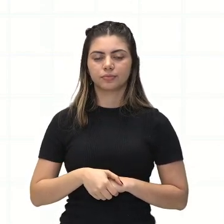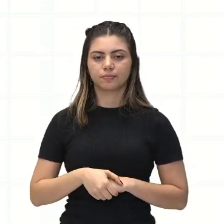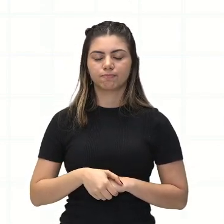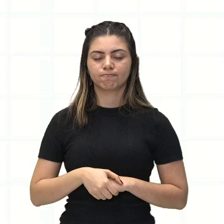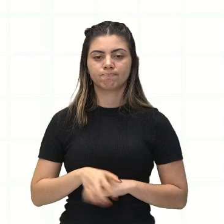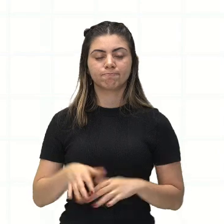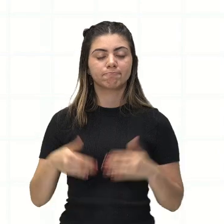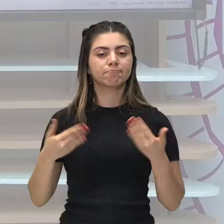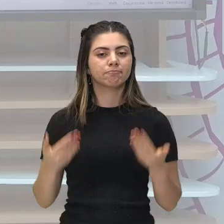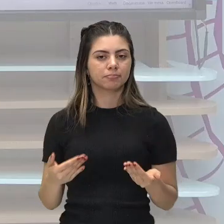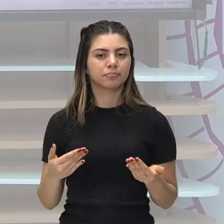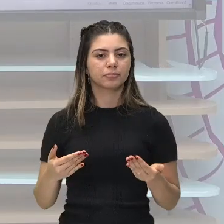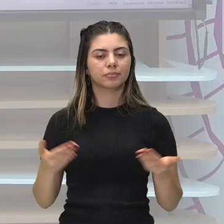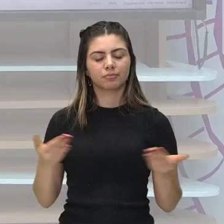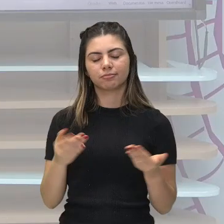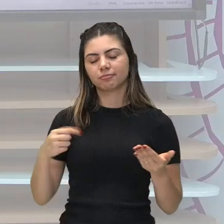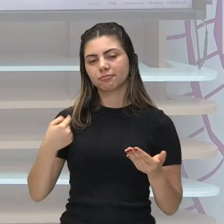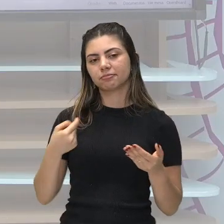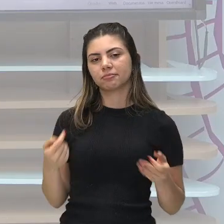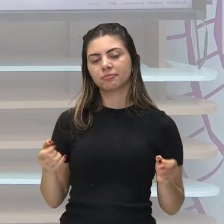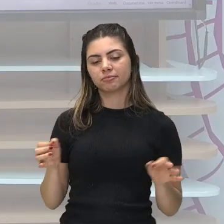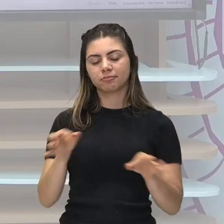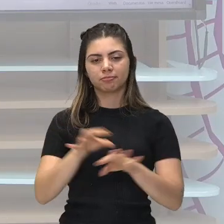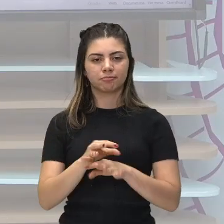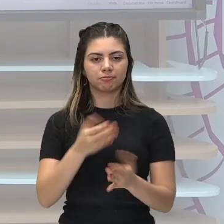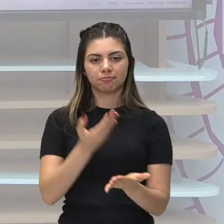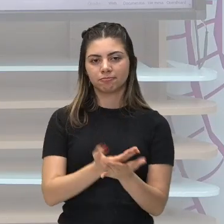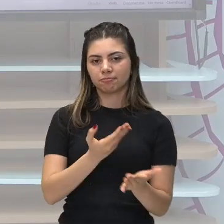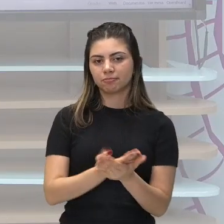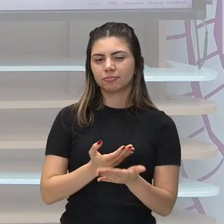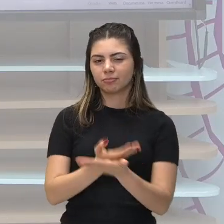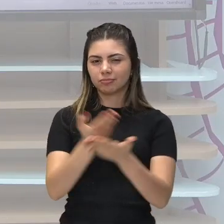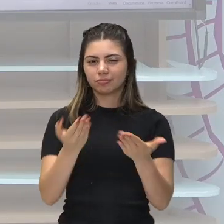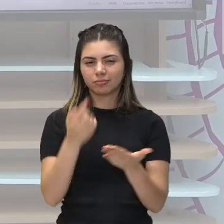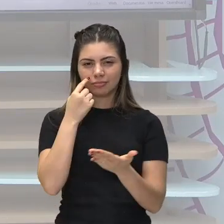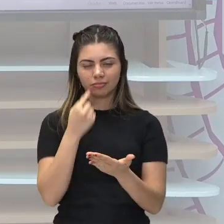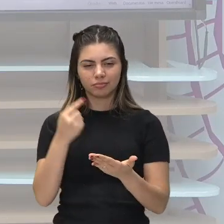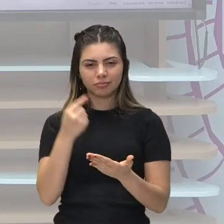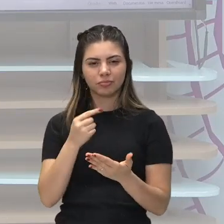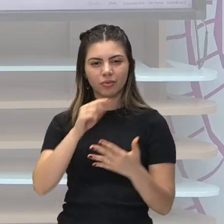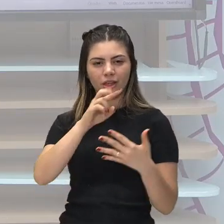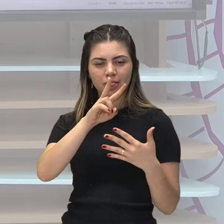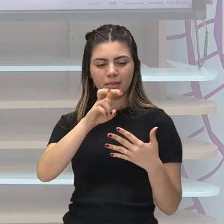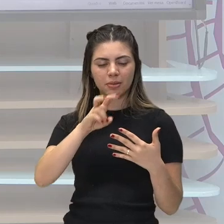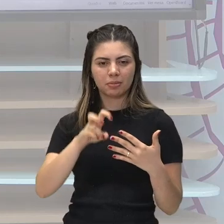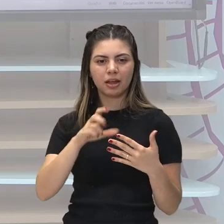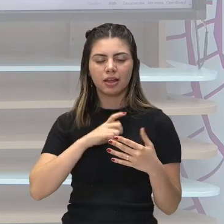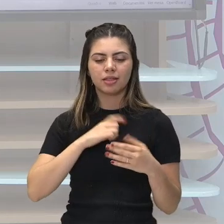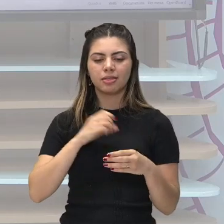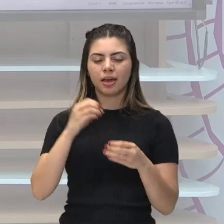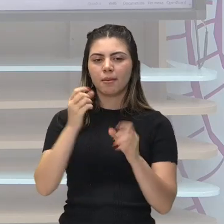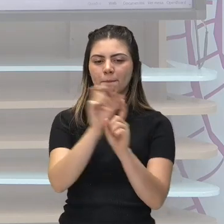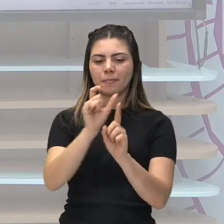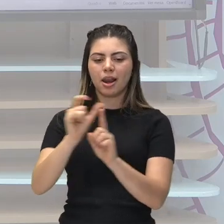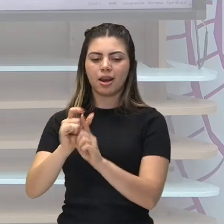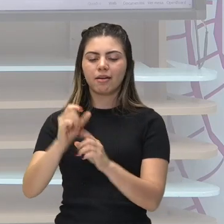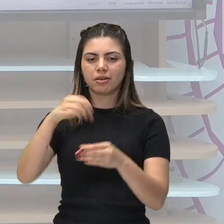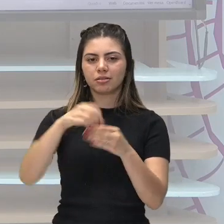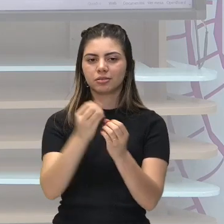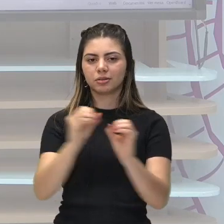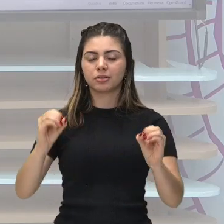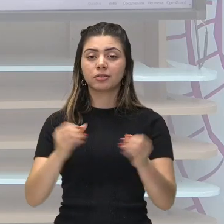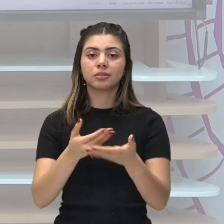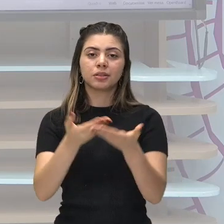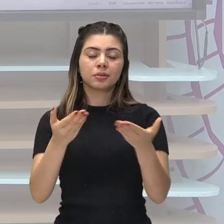Então, a gente vai aqui encerrando a nossa aula. Vocês viram um pouquinho mais sobre esses termos integrantes da oração. Espero que